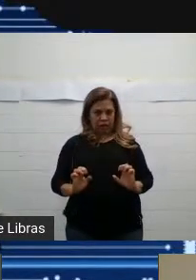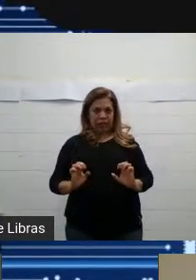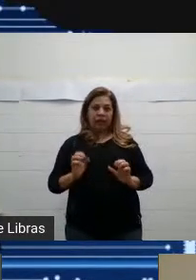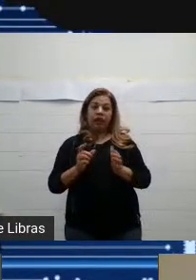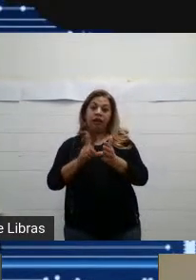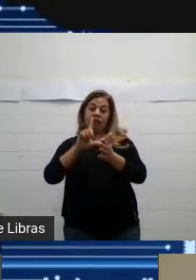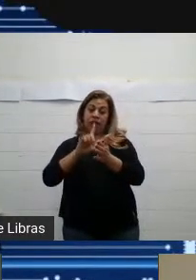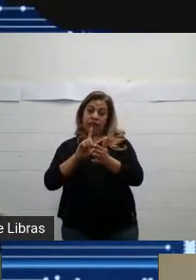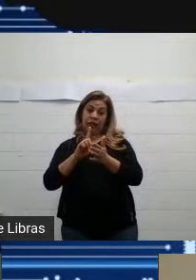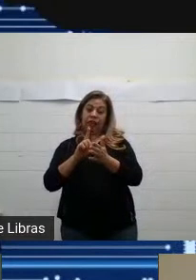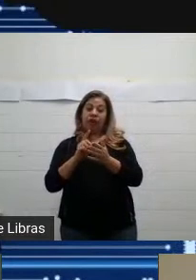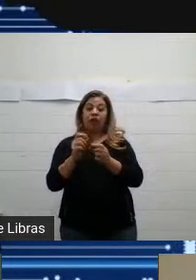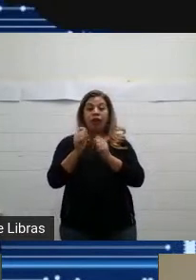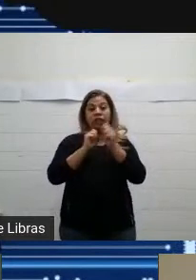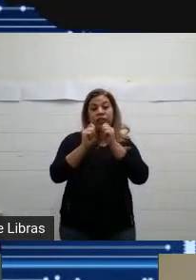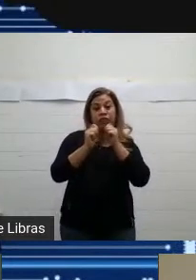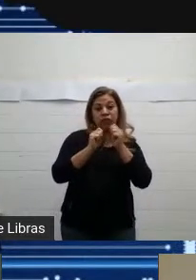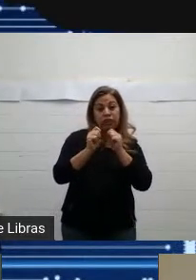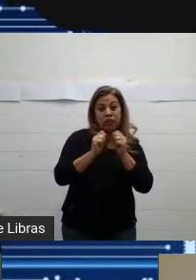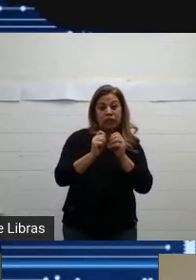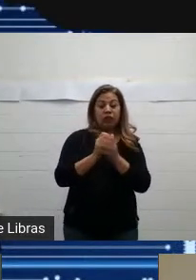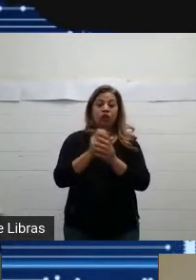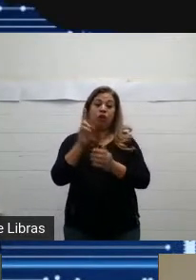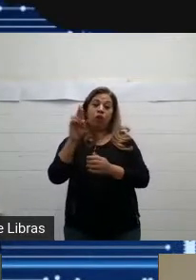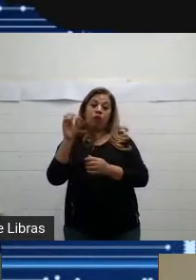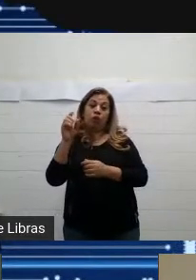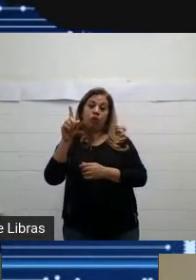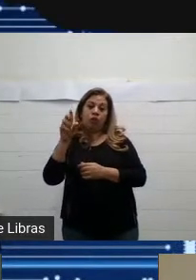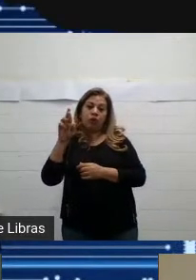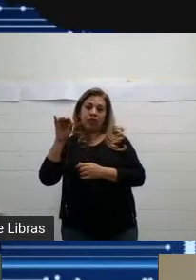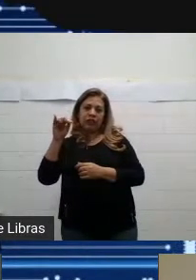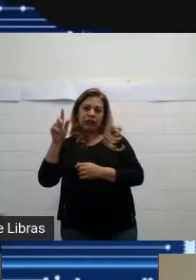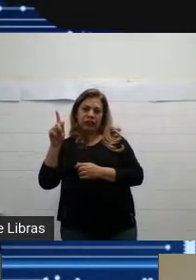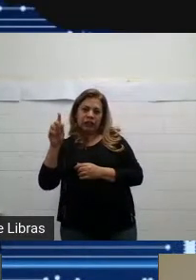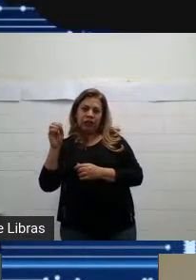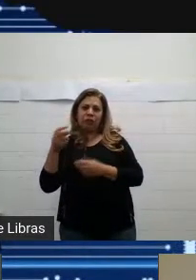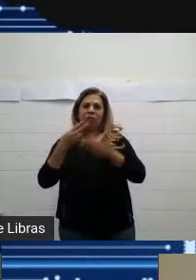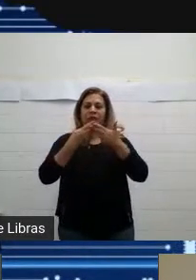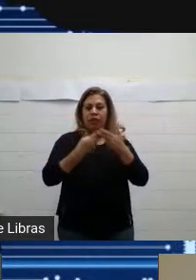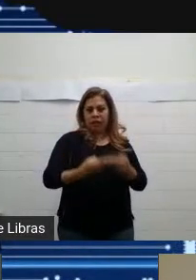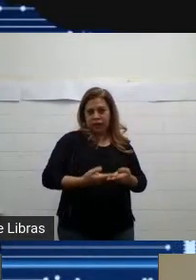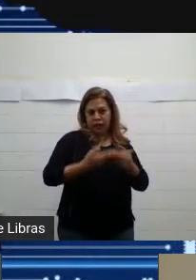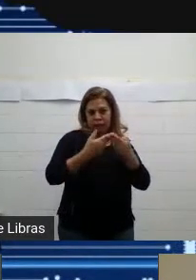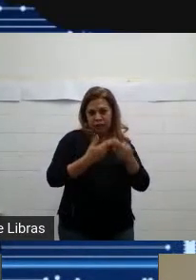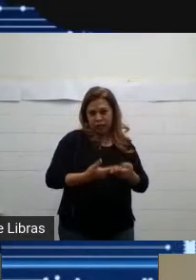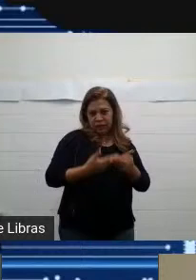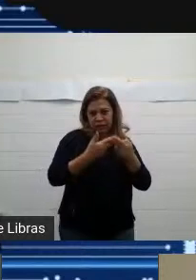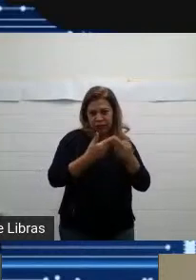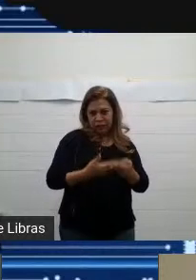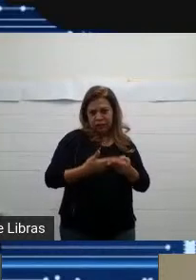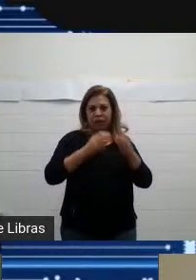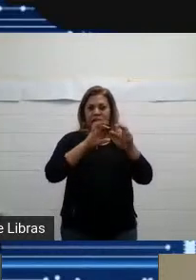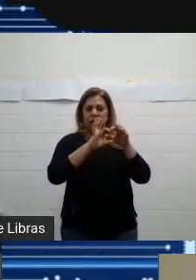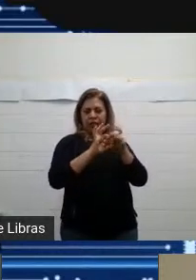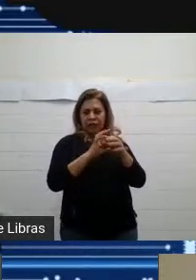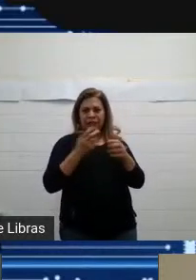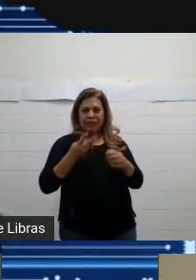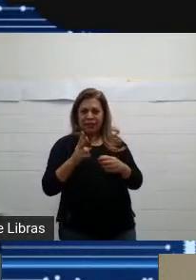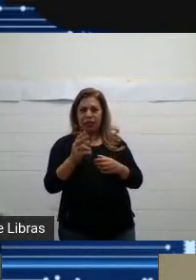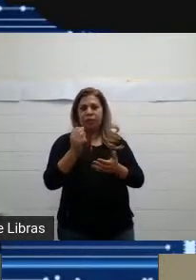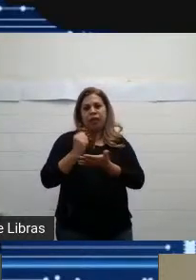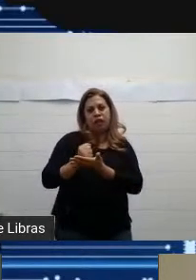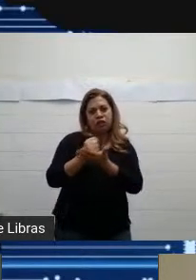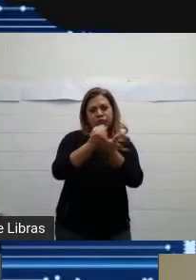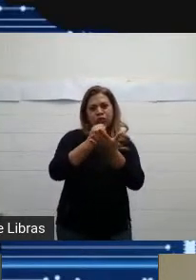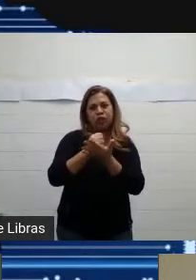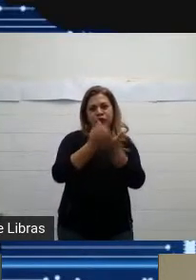dos dados institucionais. Rodrigo também é sempre muito paciente, muito disponível, né?